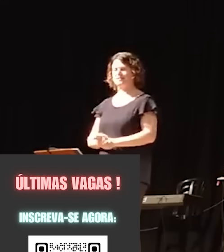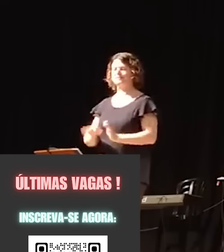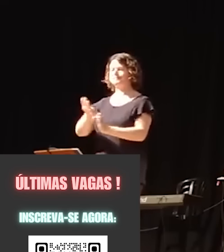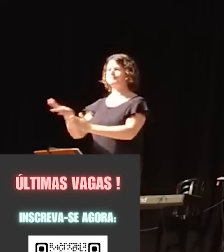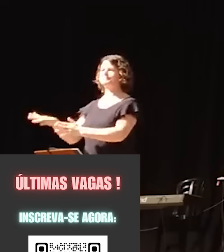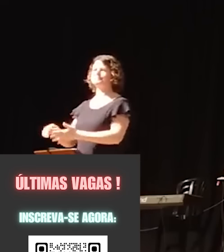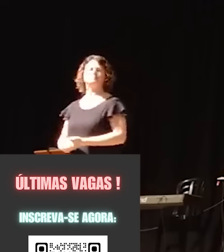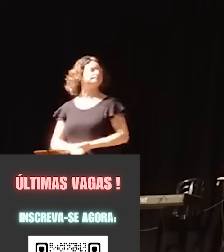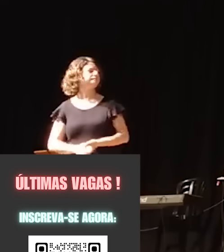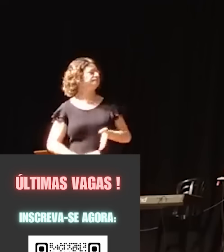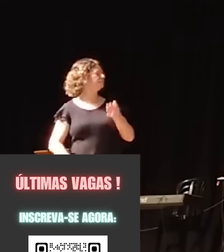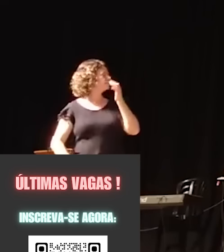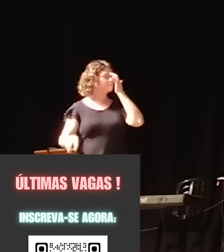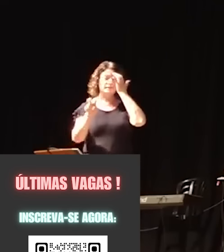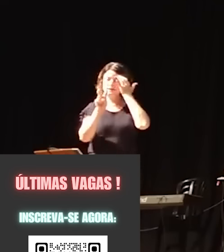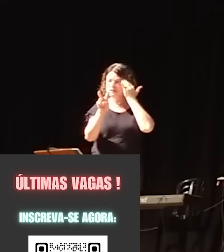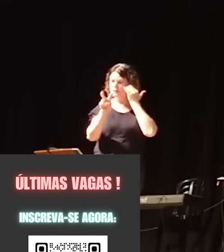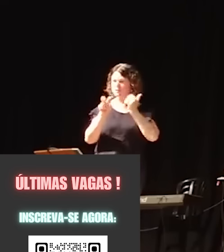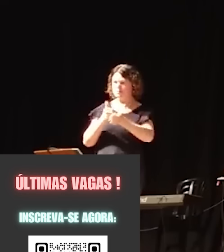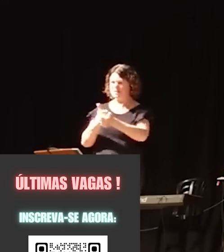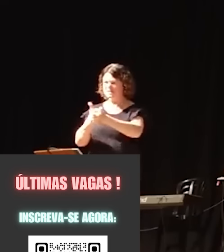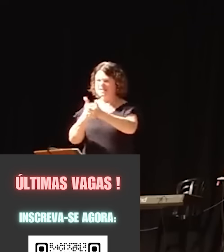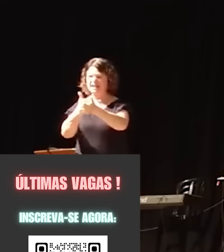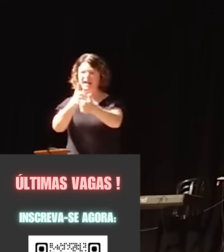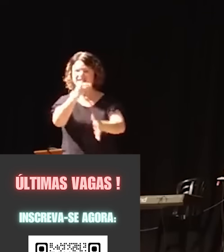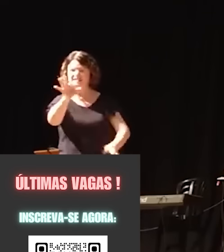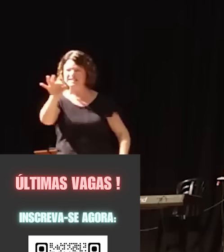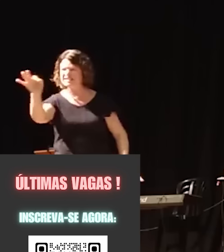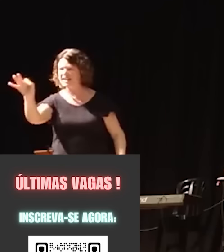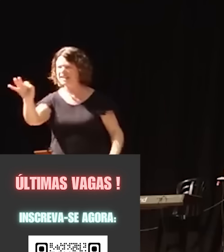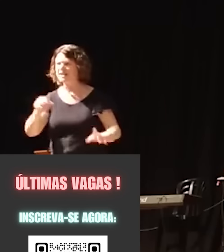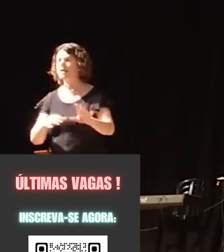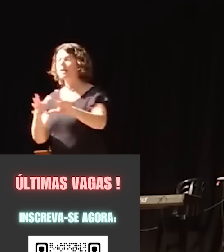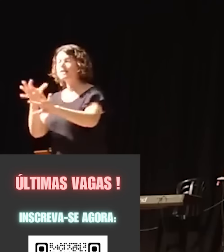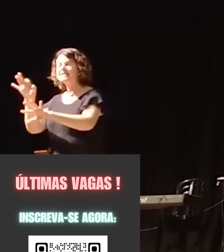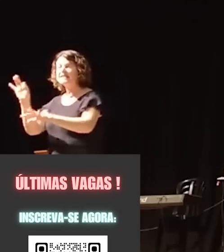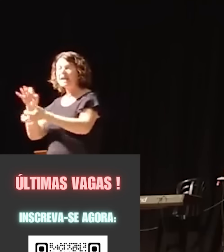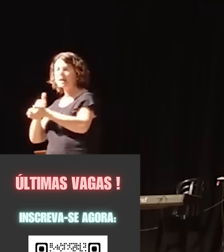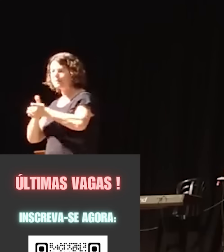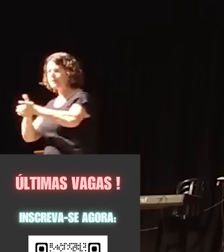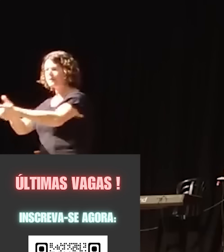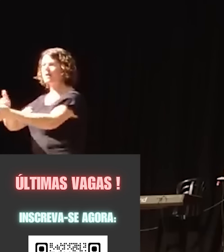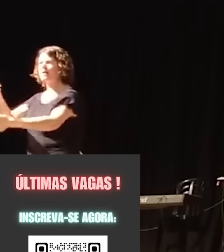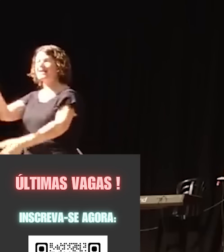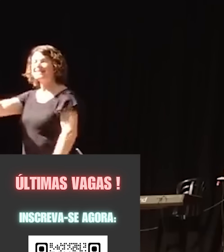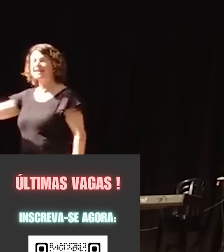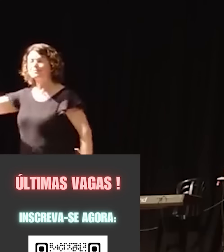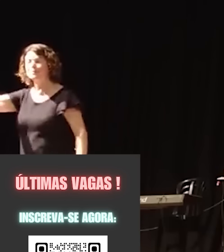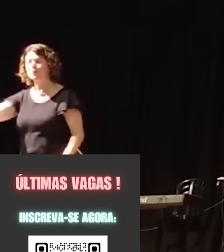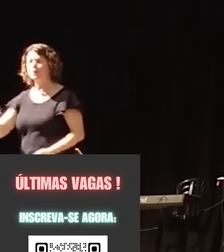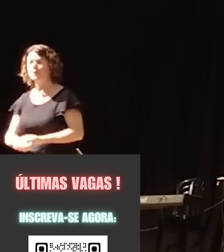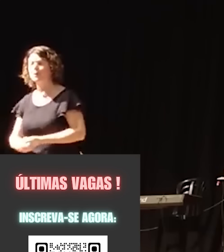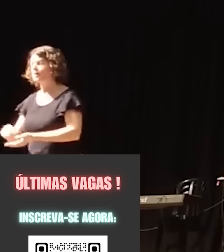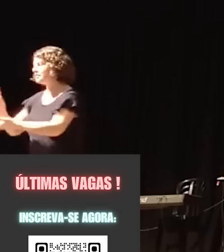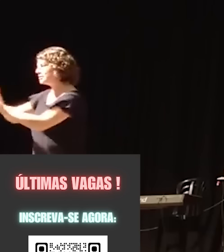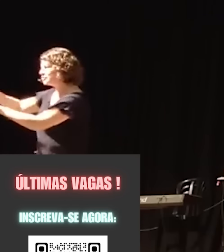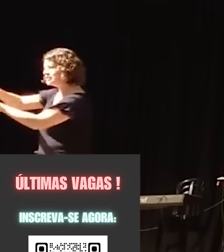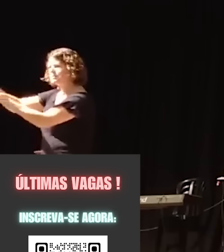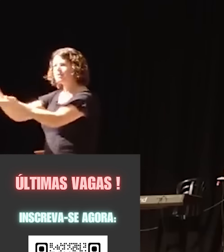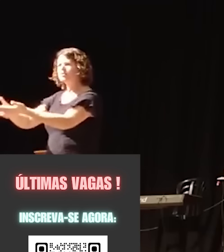vós perseguirão cento 100 dos vossos perseguirão 10.000 e os vossos inimigos cairão sobre vossa